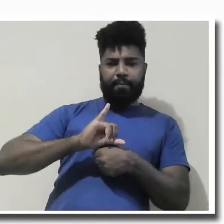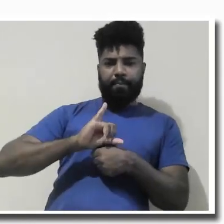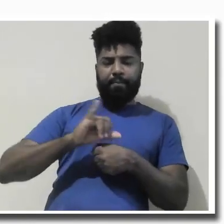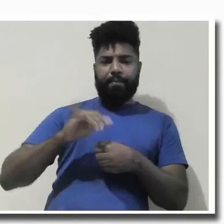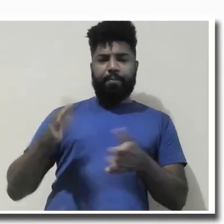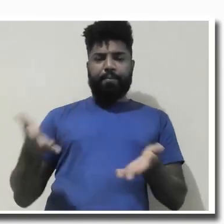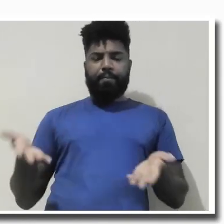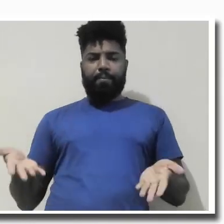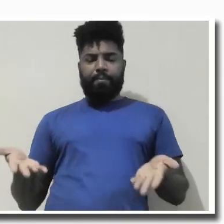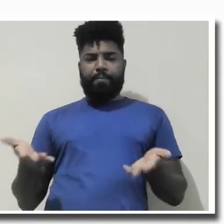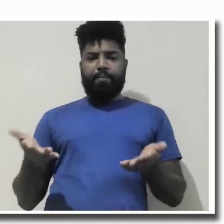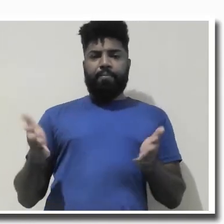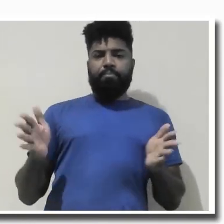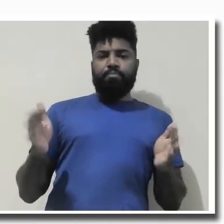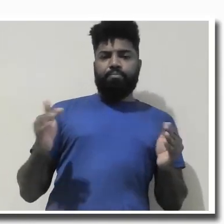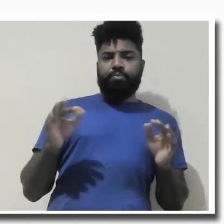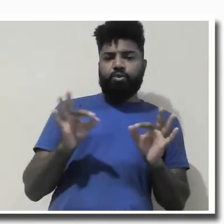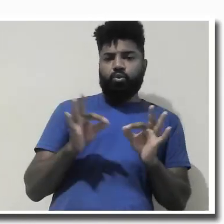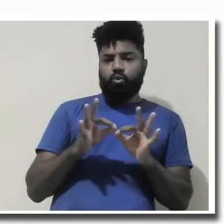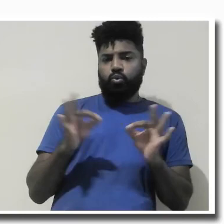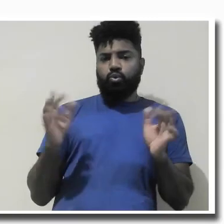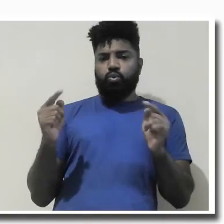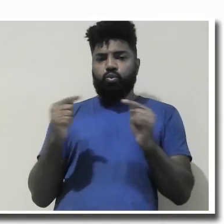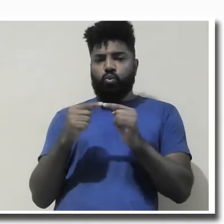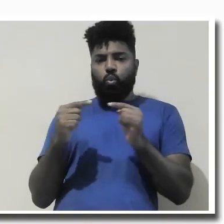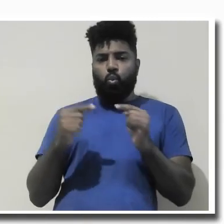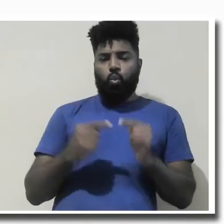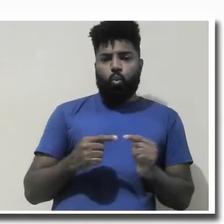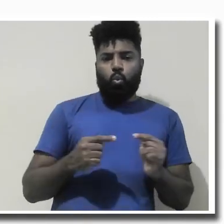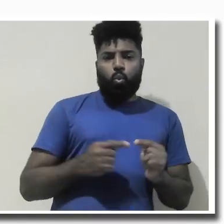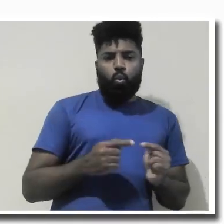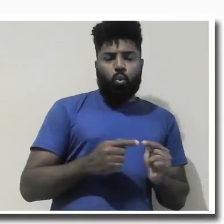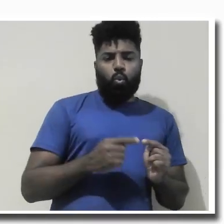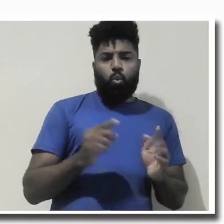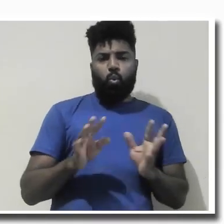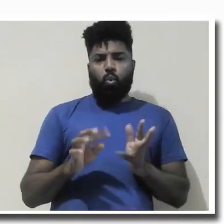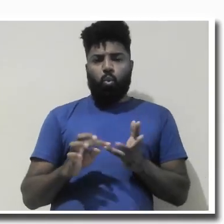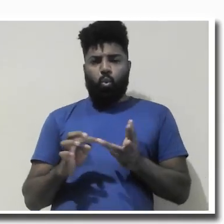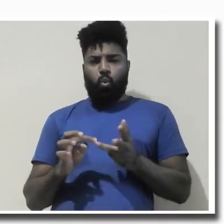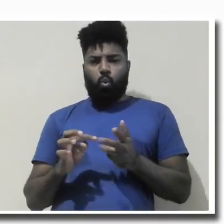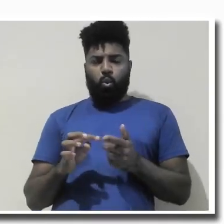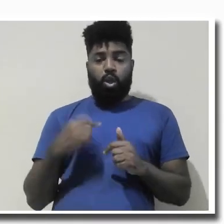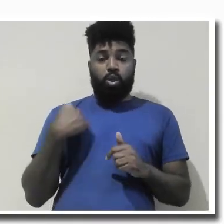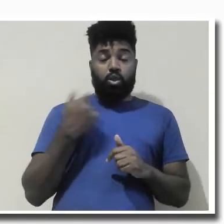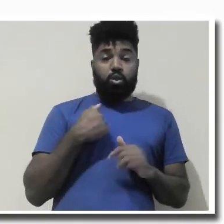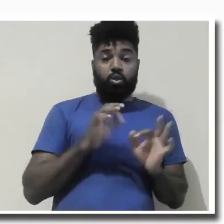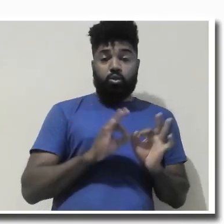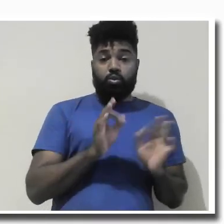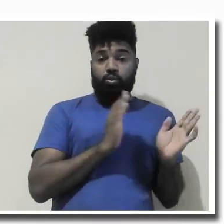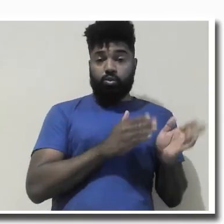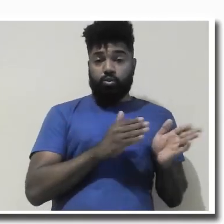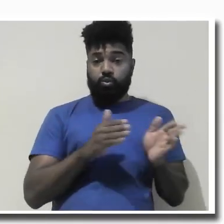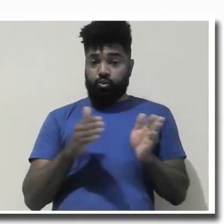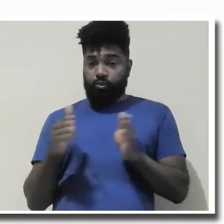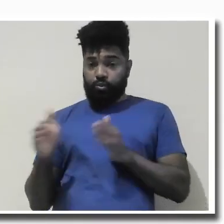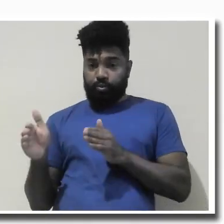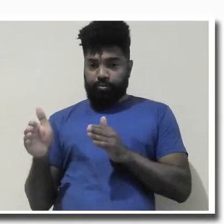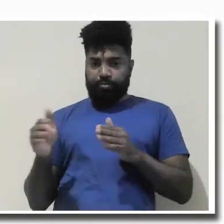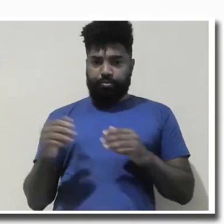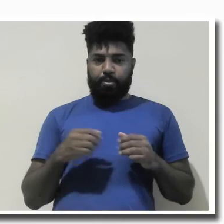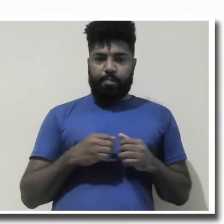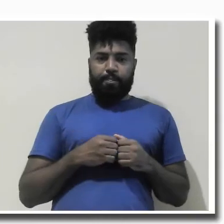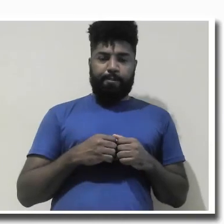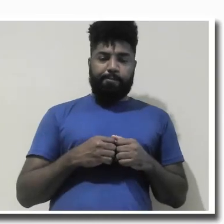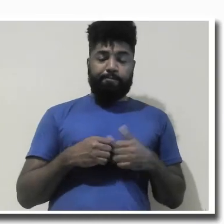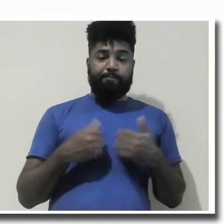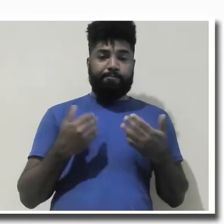ou algumas combinações destas operações, devemos estabelecer uma ordem de resolução.